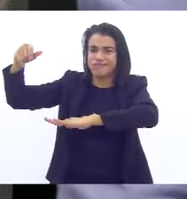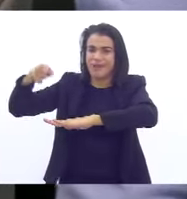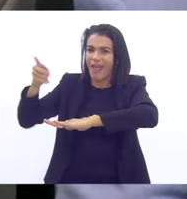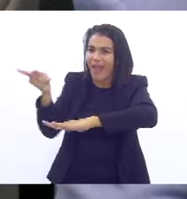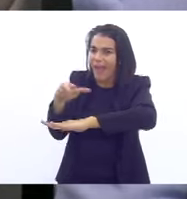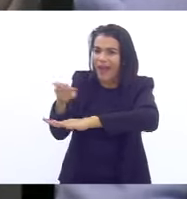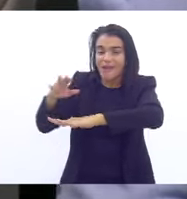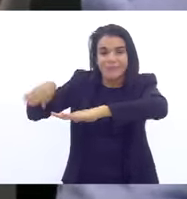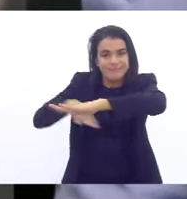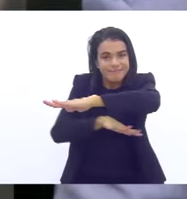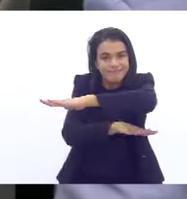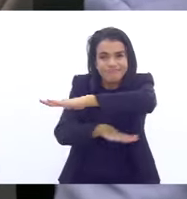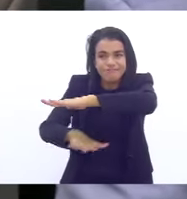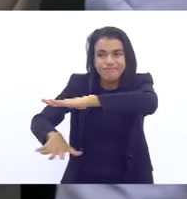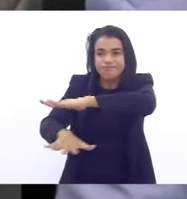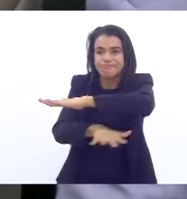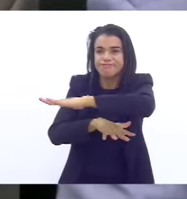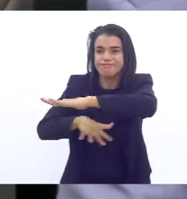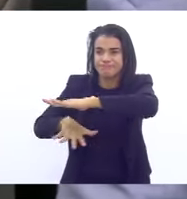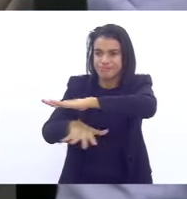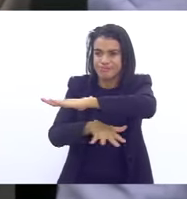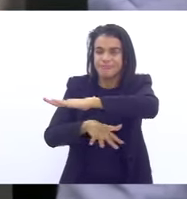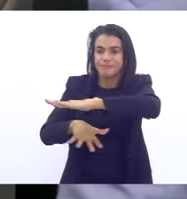qualquer forma, poderia ter sido resolvida